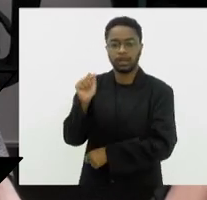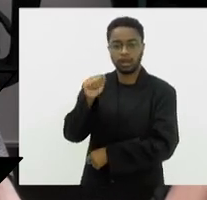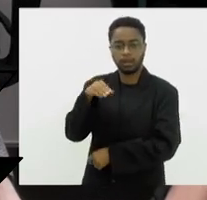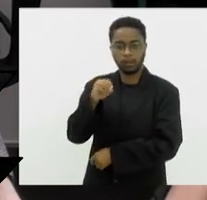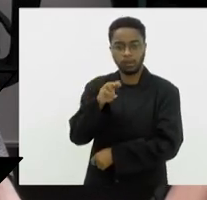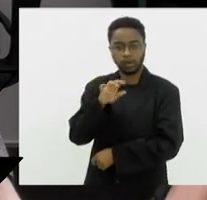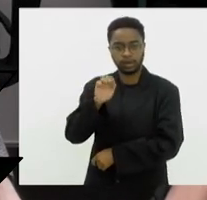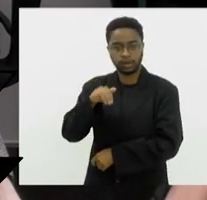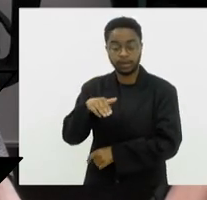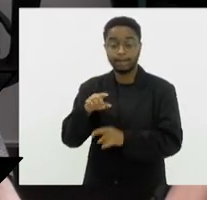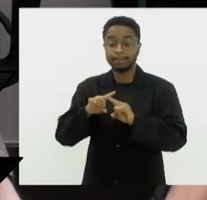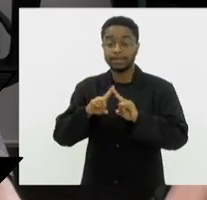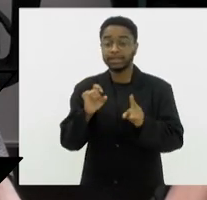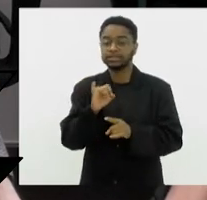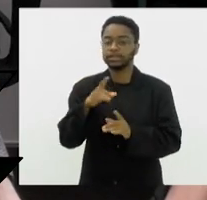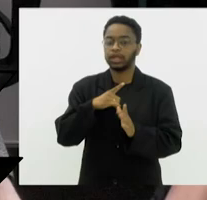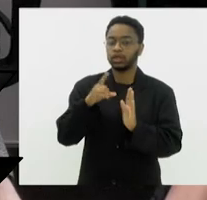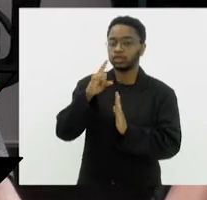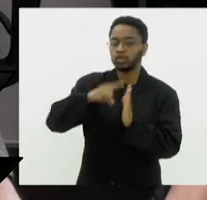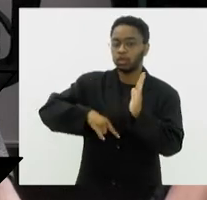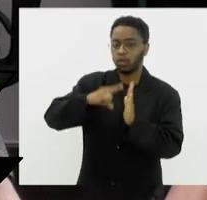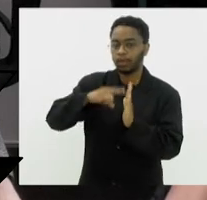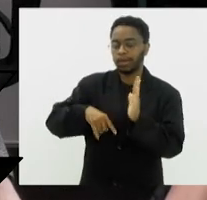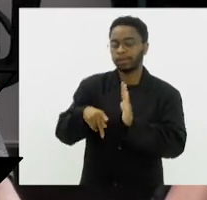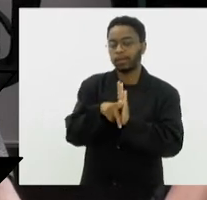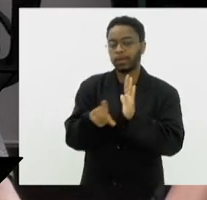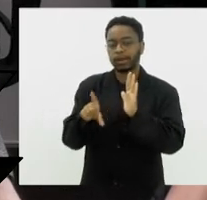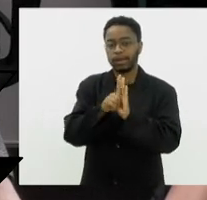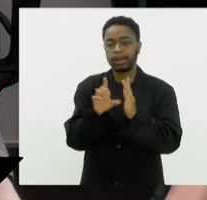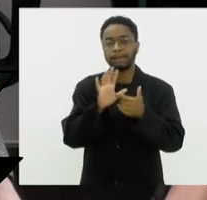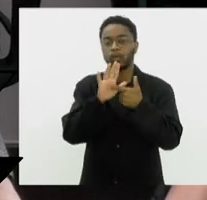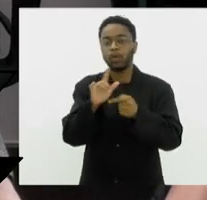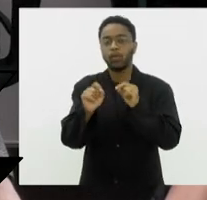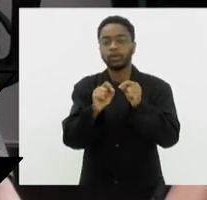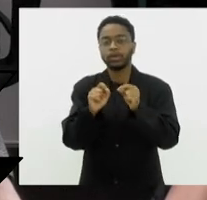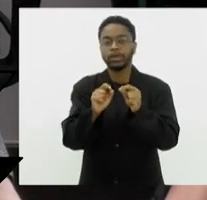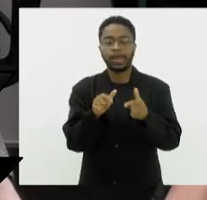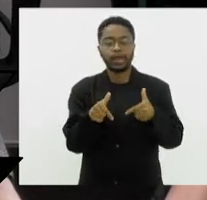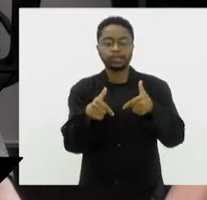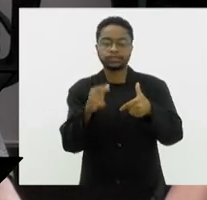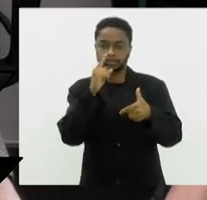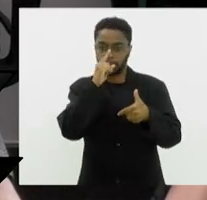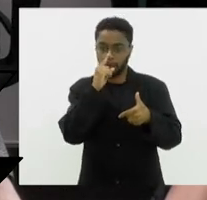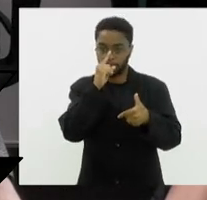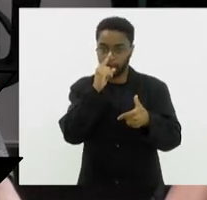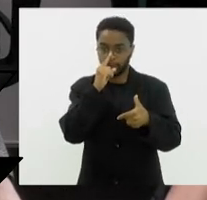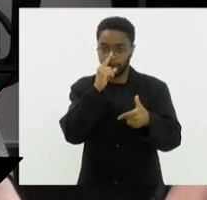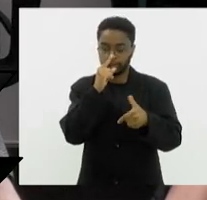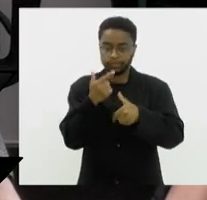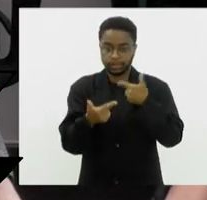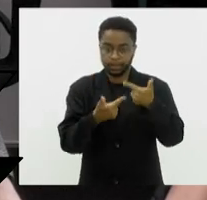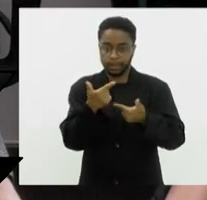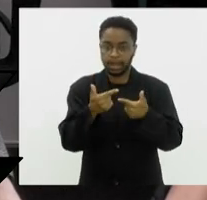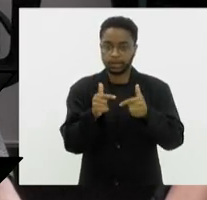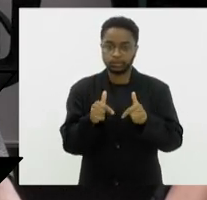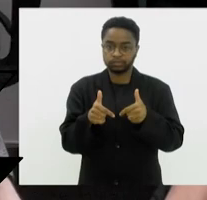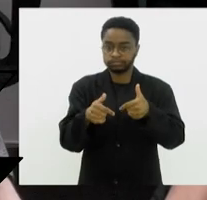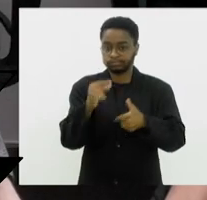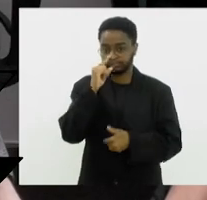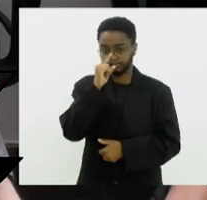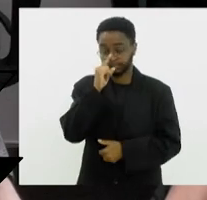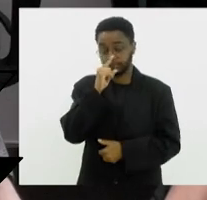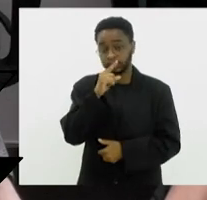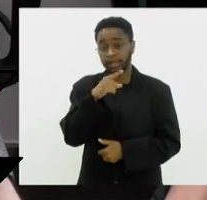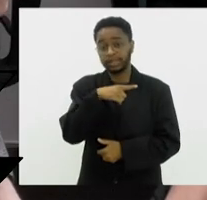esse documento desta lei, que é atividade de risco, isso seja um guarda-chuva